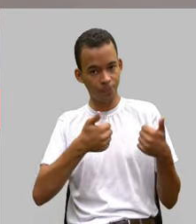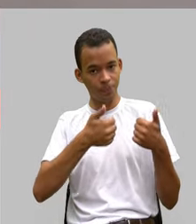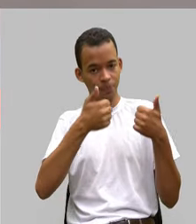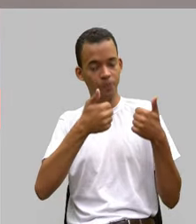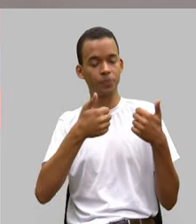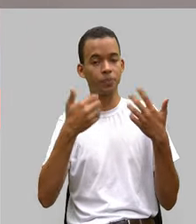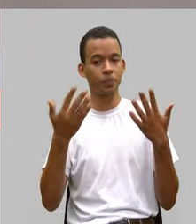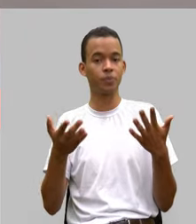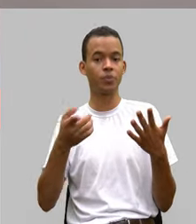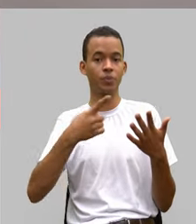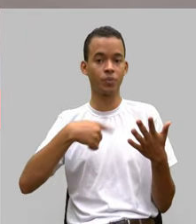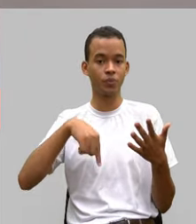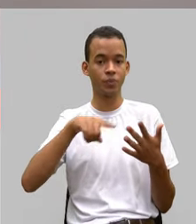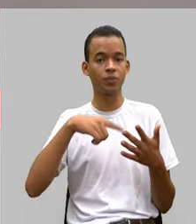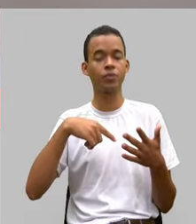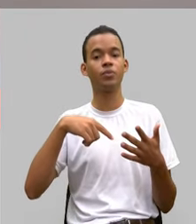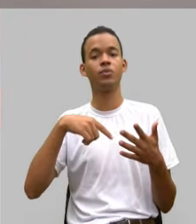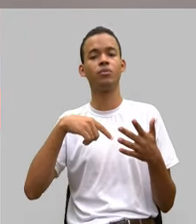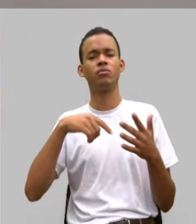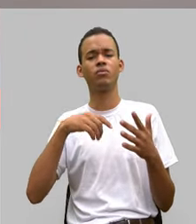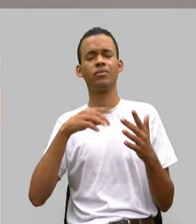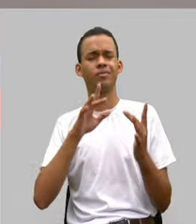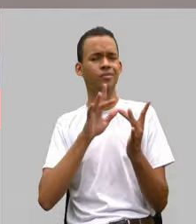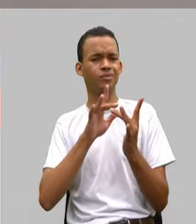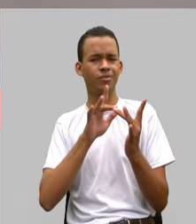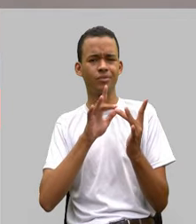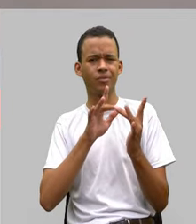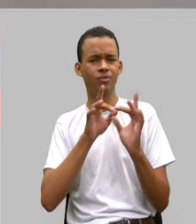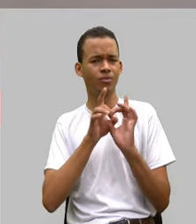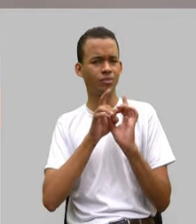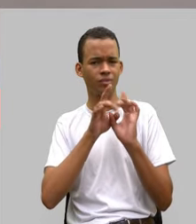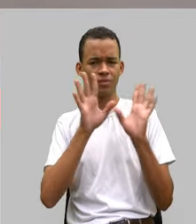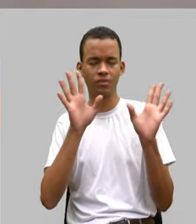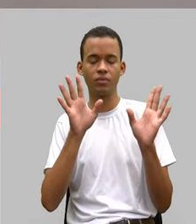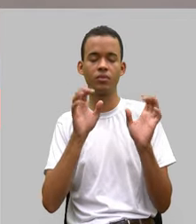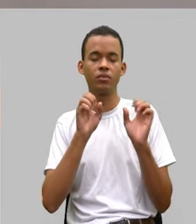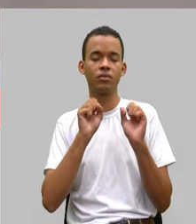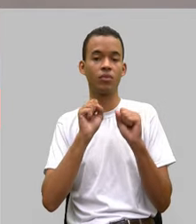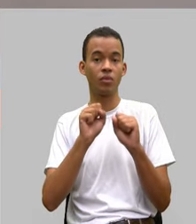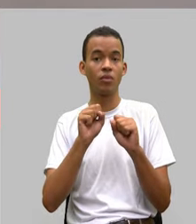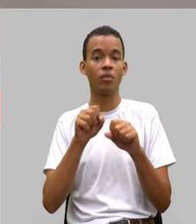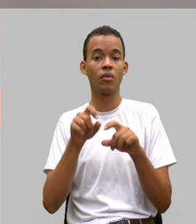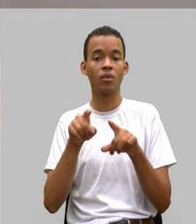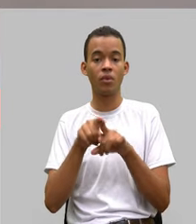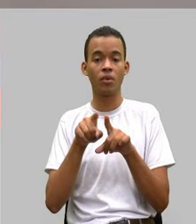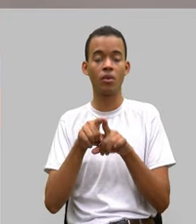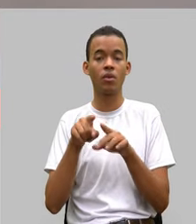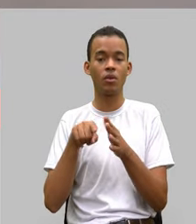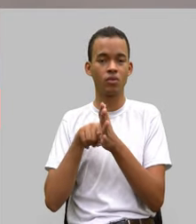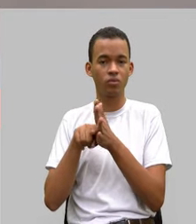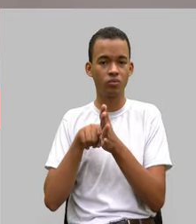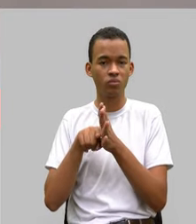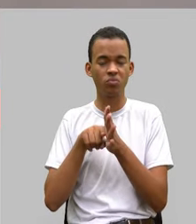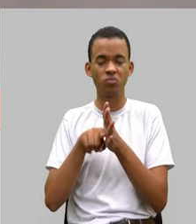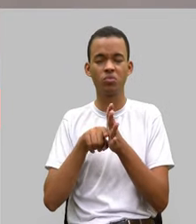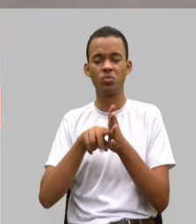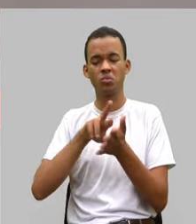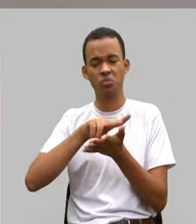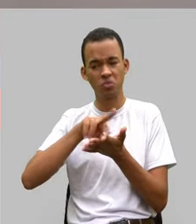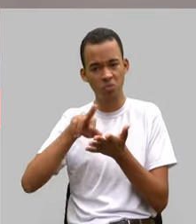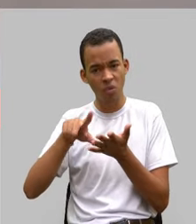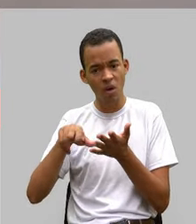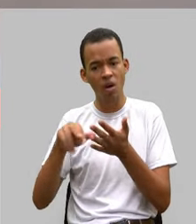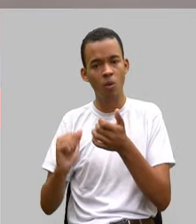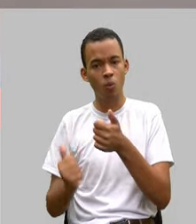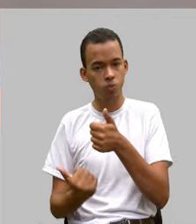nossas chamadas estão todas abertas para que sejam submetidos por pesquisadores projetos de pesquisa podem